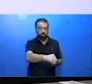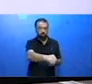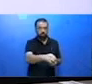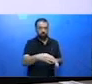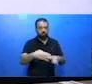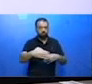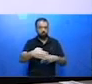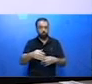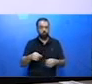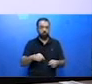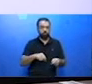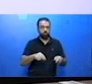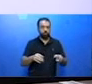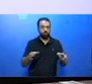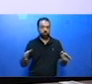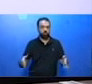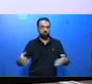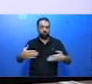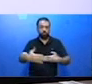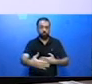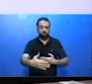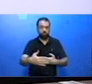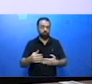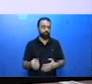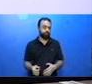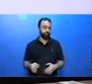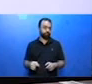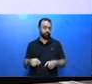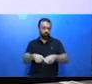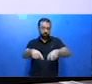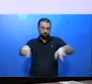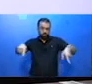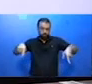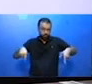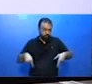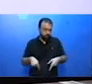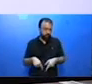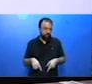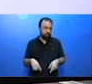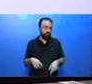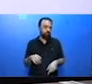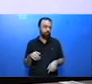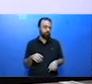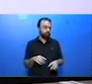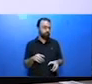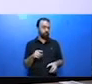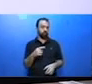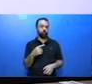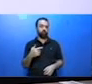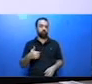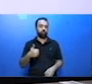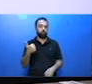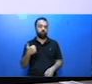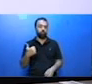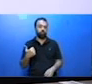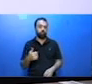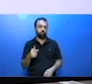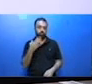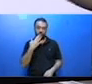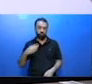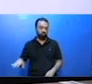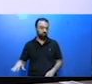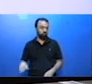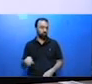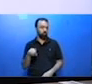sala, ele usou 7 passos. O Carlos usou 8 passos. O Luiz Otávio